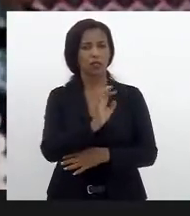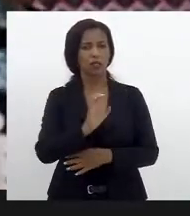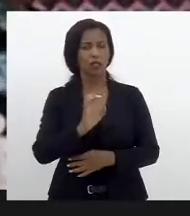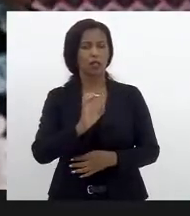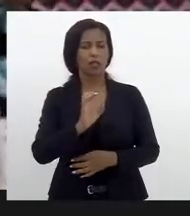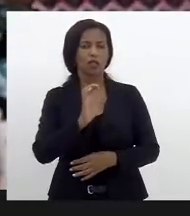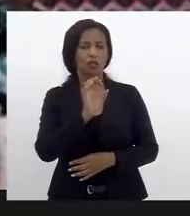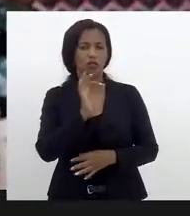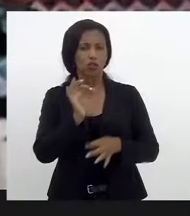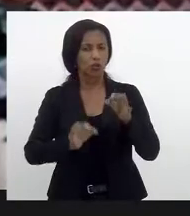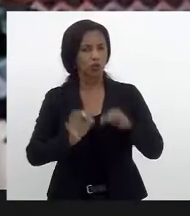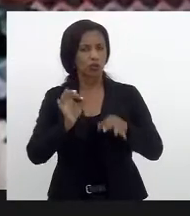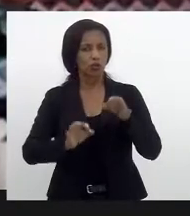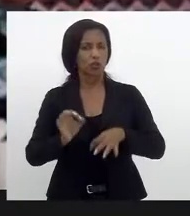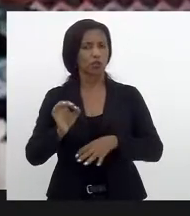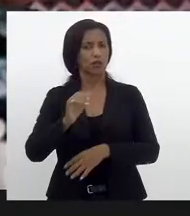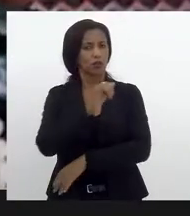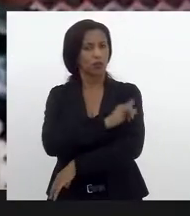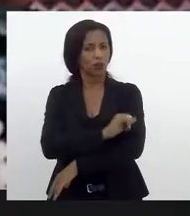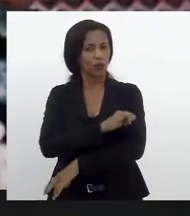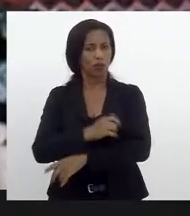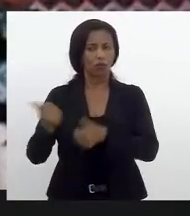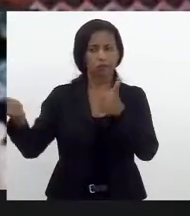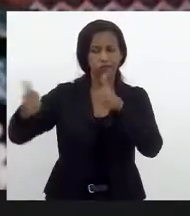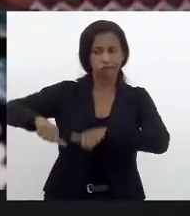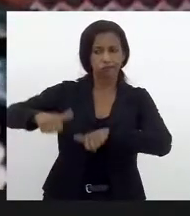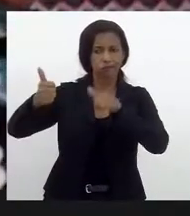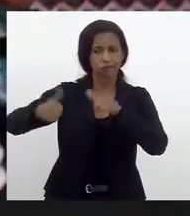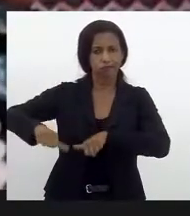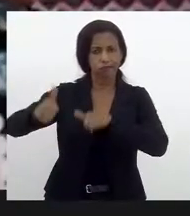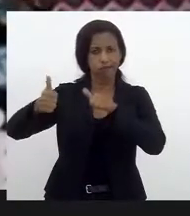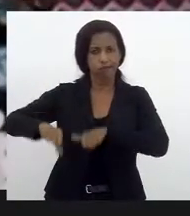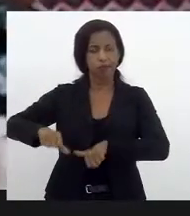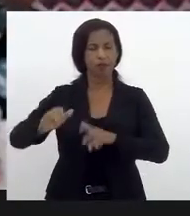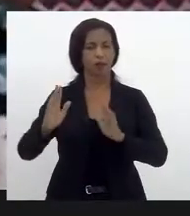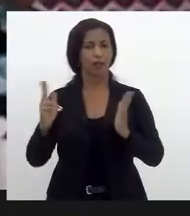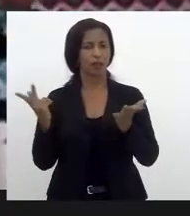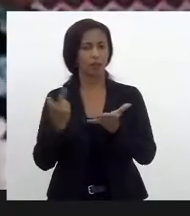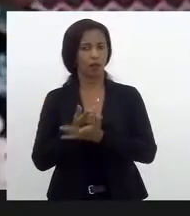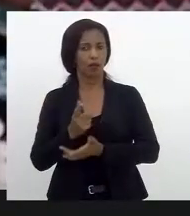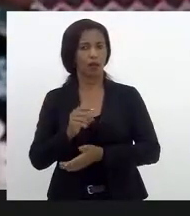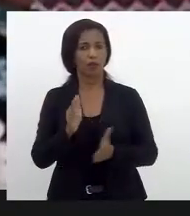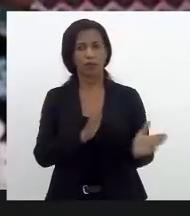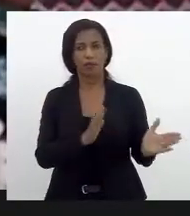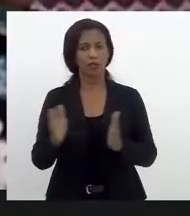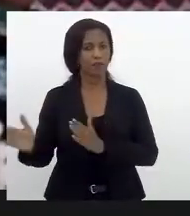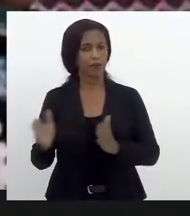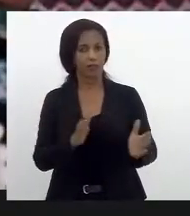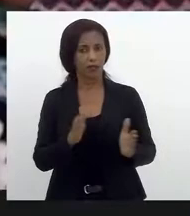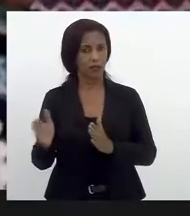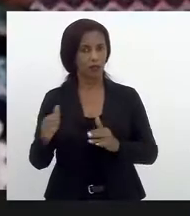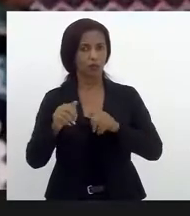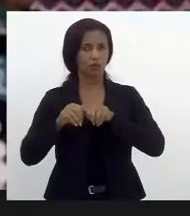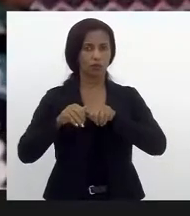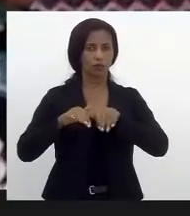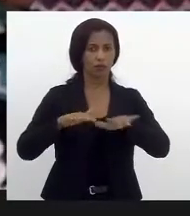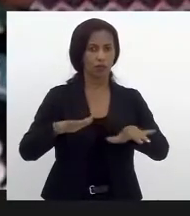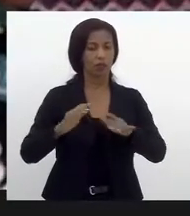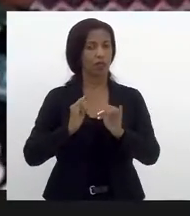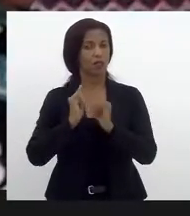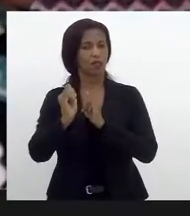Janeiro, né, fez uma avaliação e uma análise desse período pandêmico, e os dados